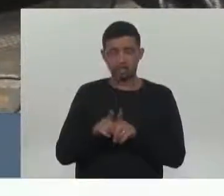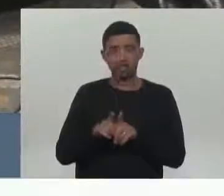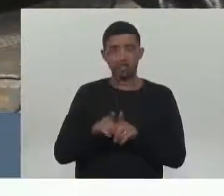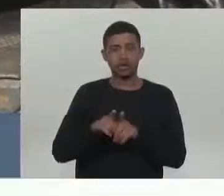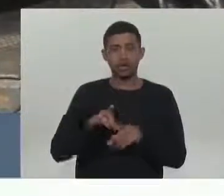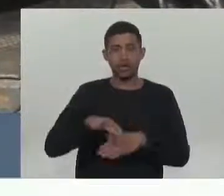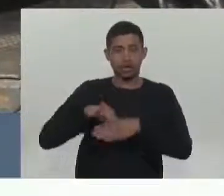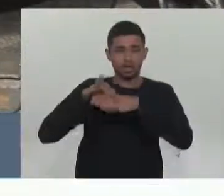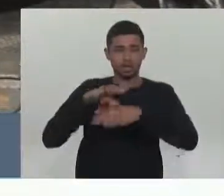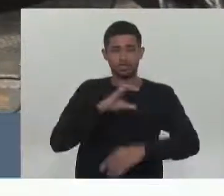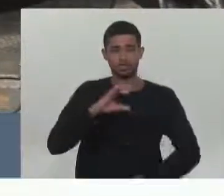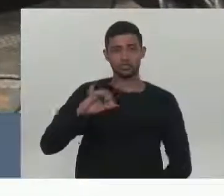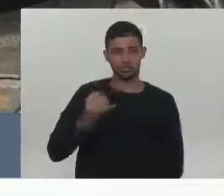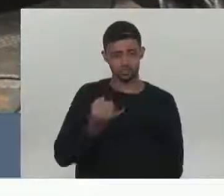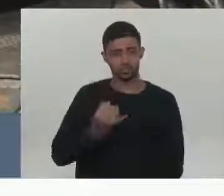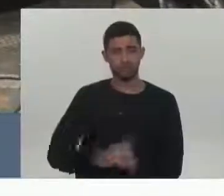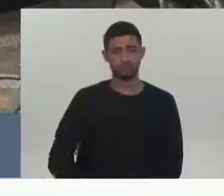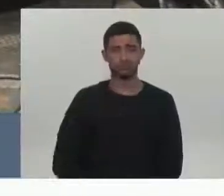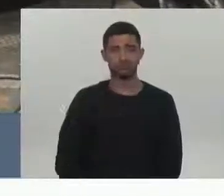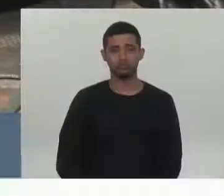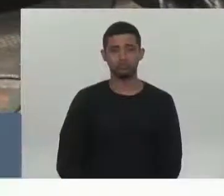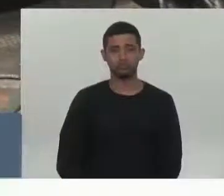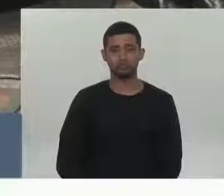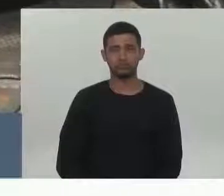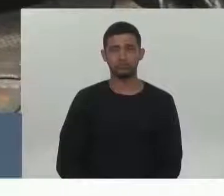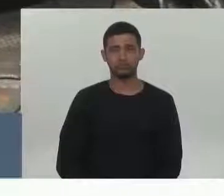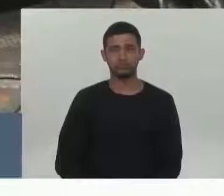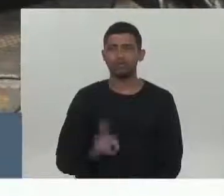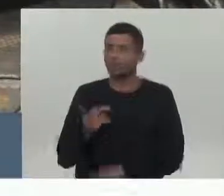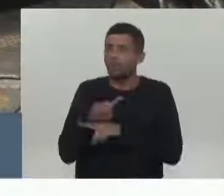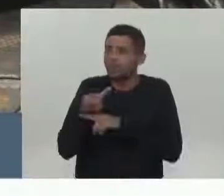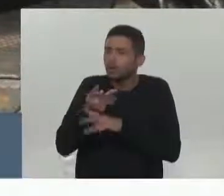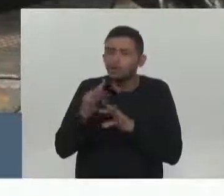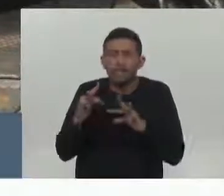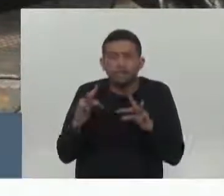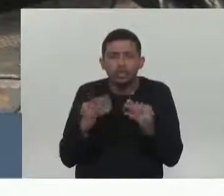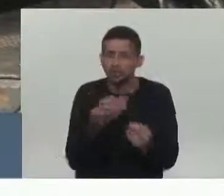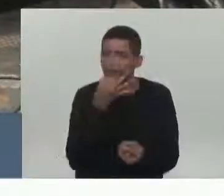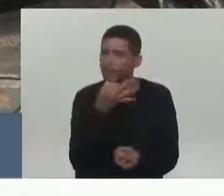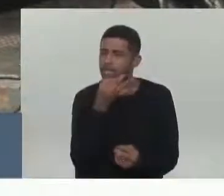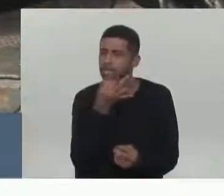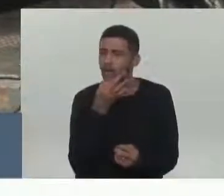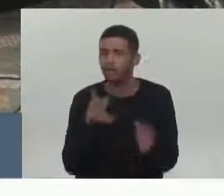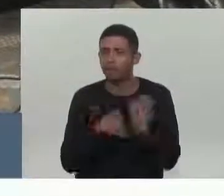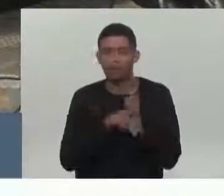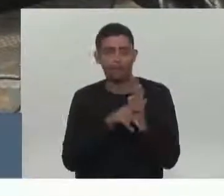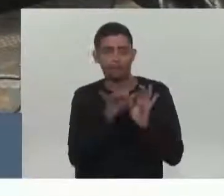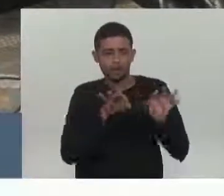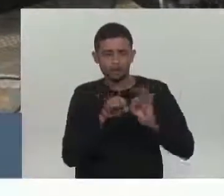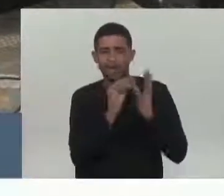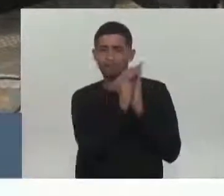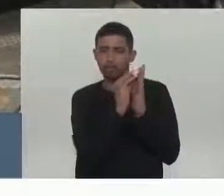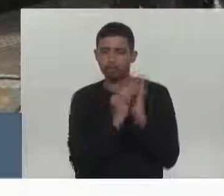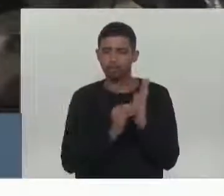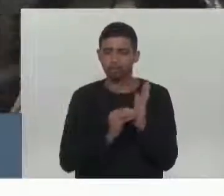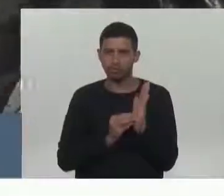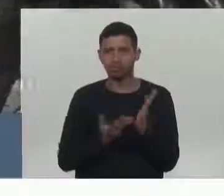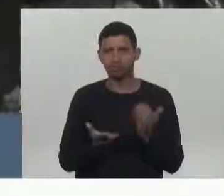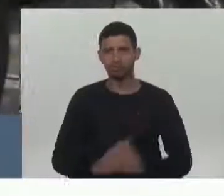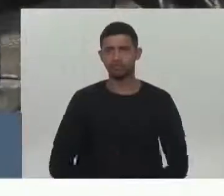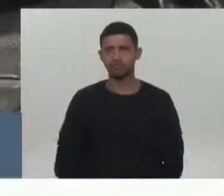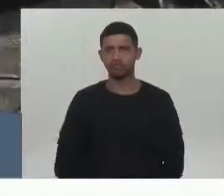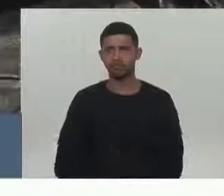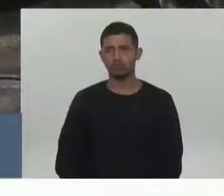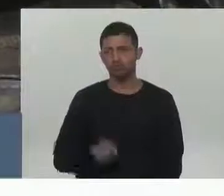puxa no plenário os pareceres sobre os projetos e, evidentemente, na condição de